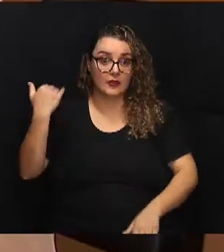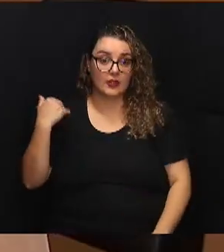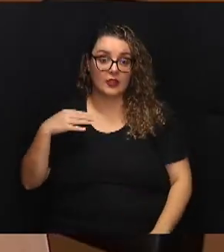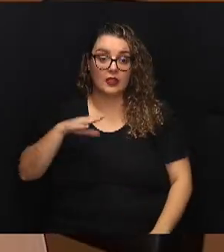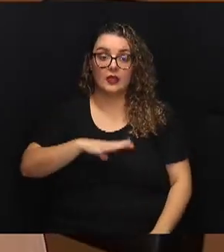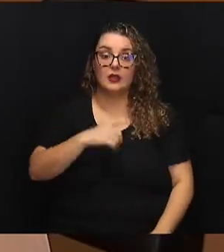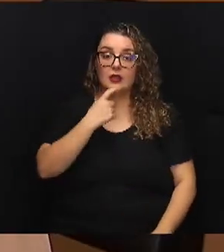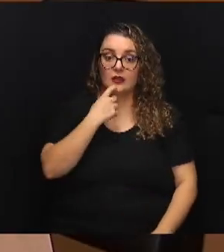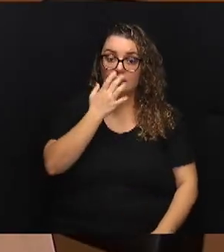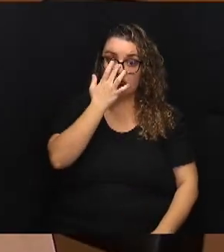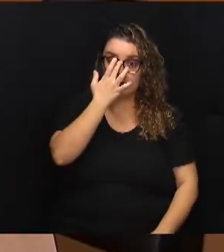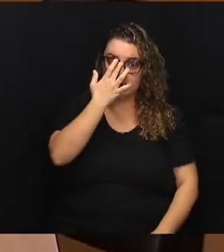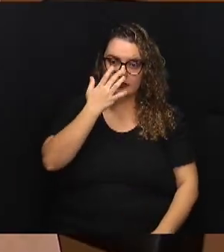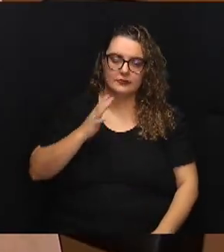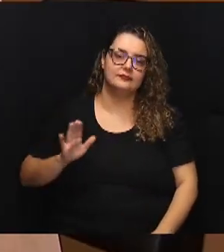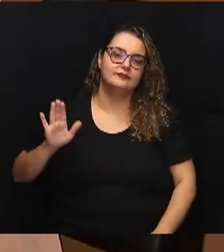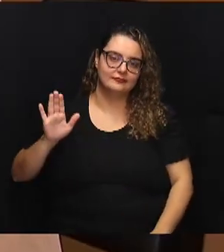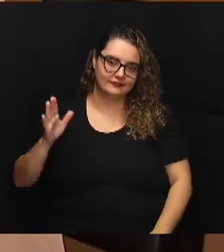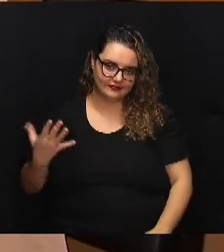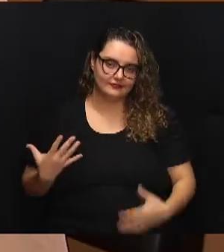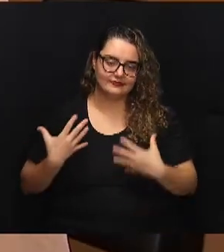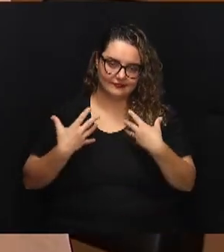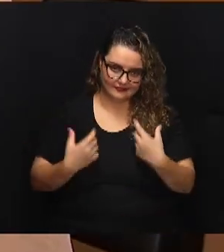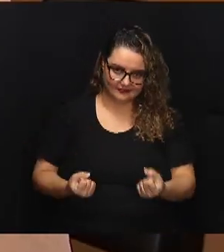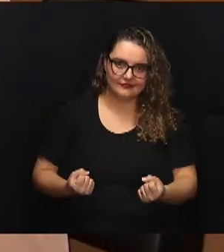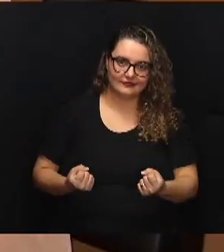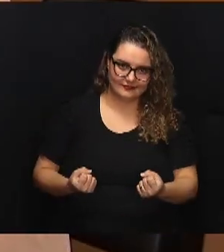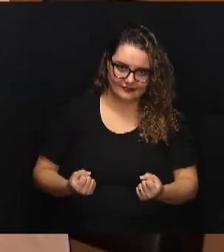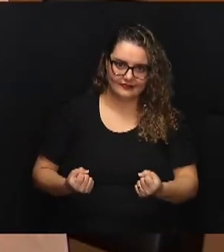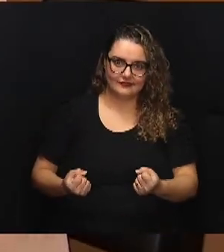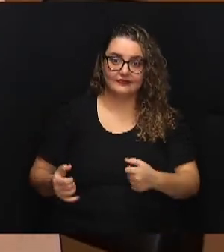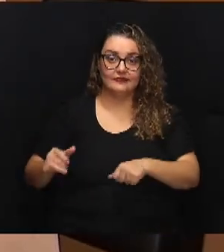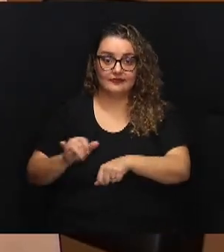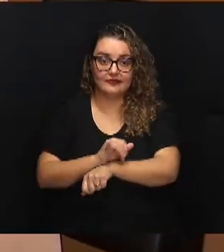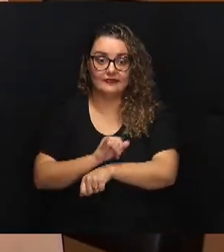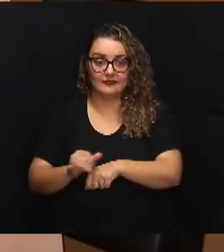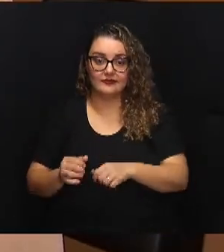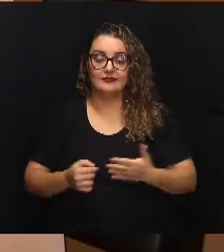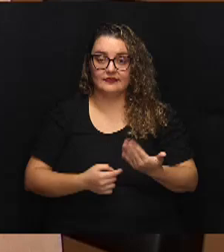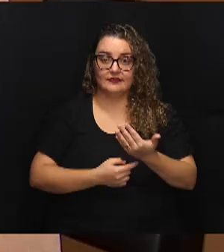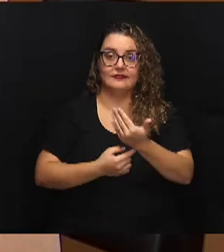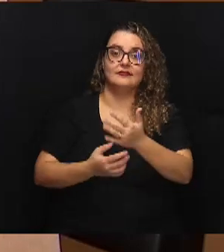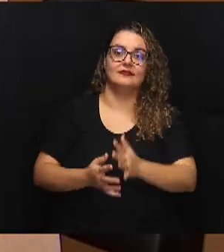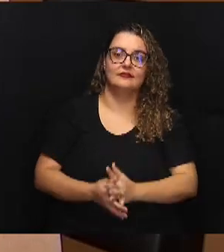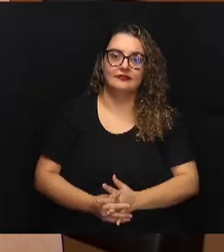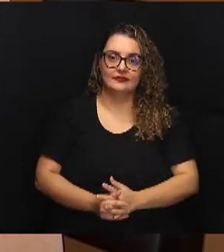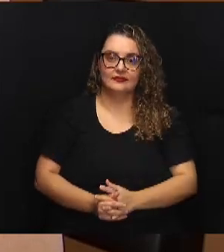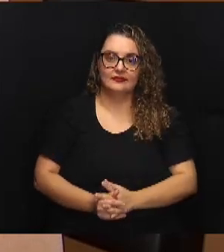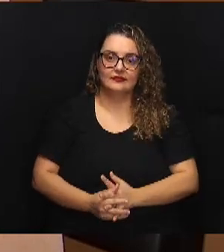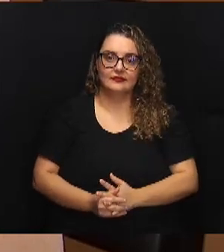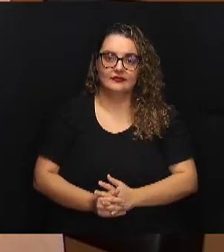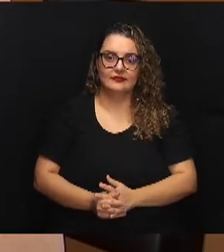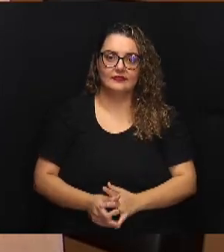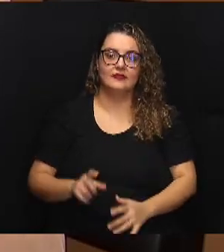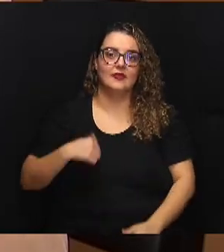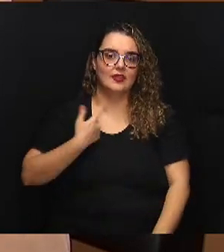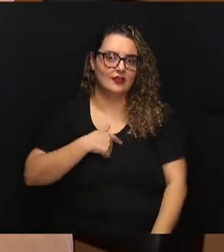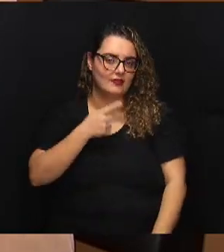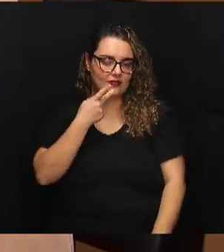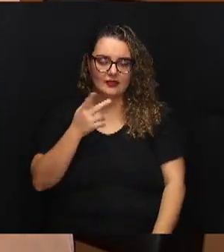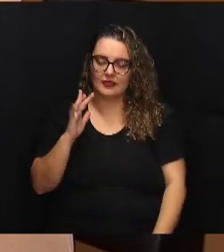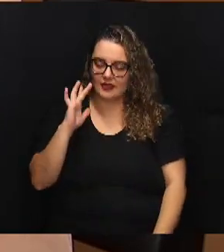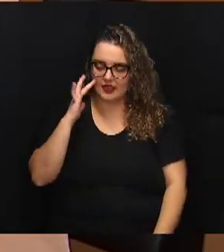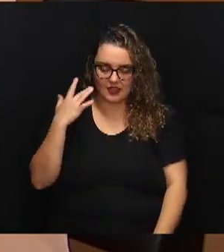se candidatou a receber essa ferramenta tecnológica, que a gente considera que seja de extrema importância